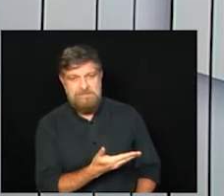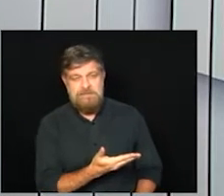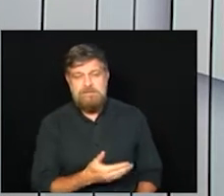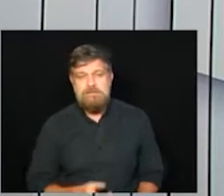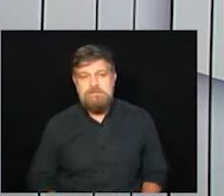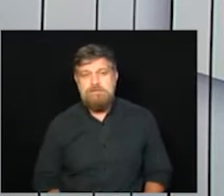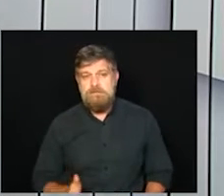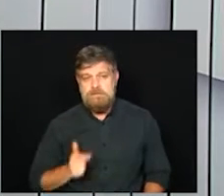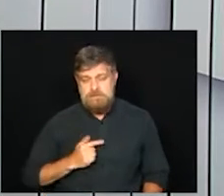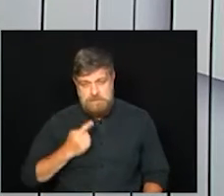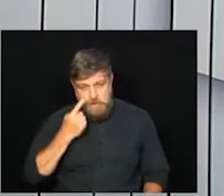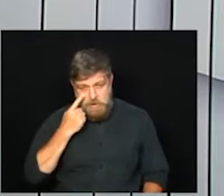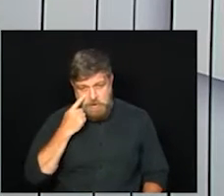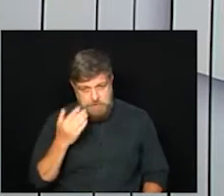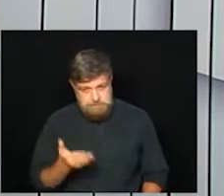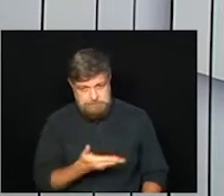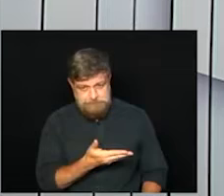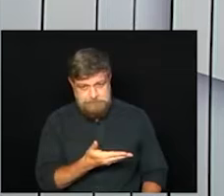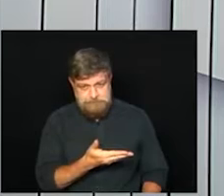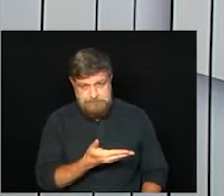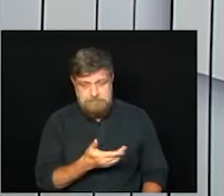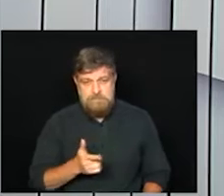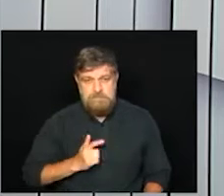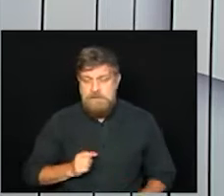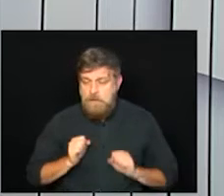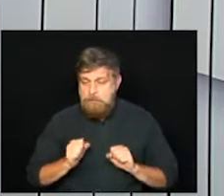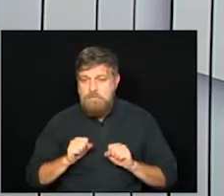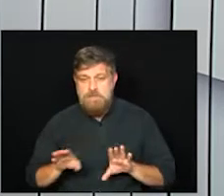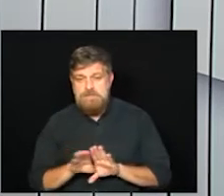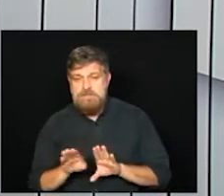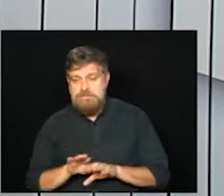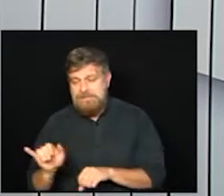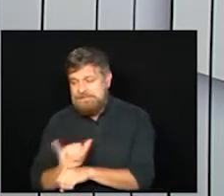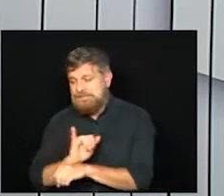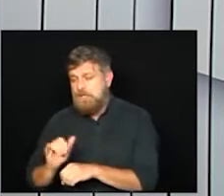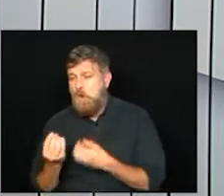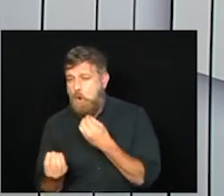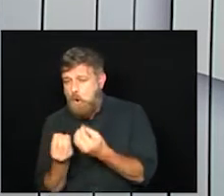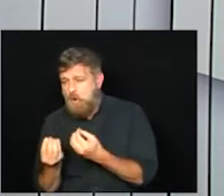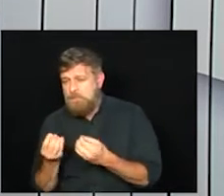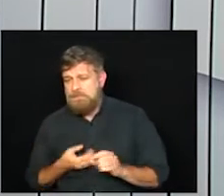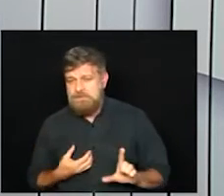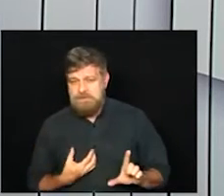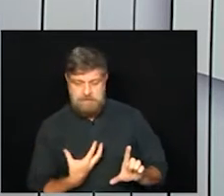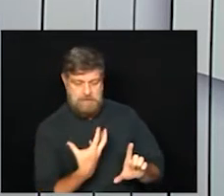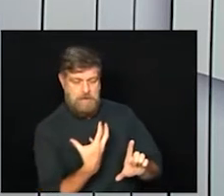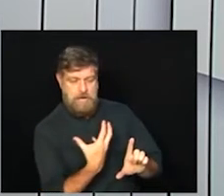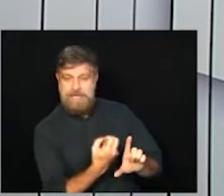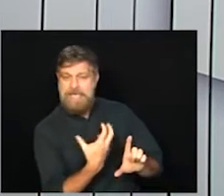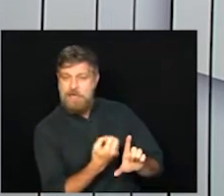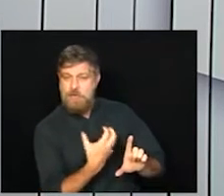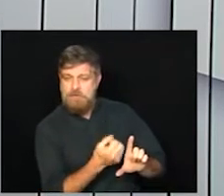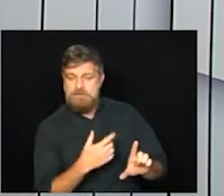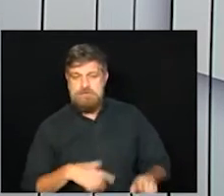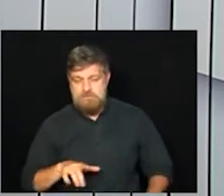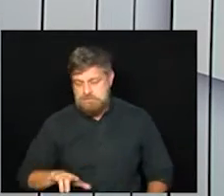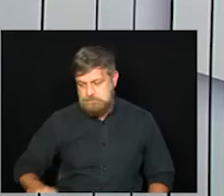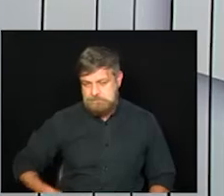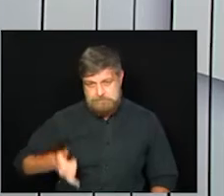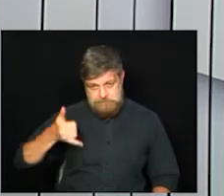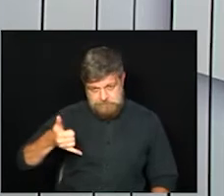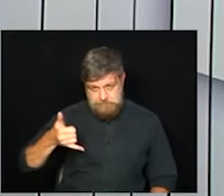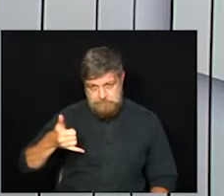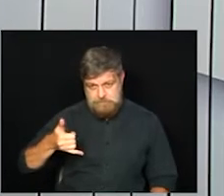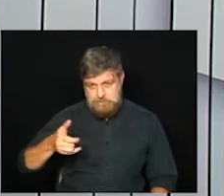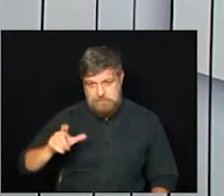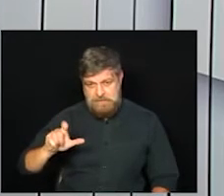978293776. O número está aqui embaixo da sua tela. Ou você tem a opção de enviar uma mensagem através do nosso QR Code. Pegue o seu